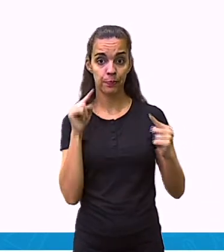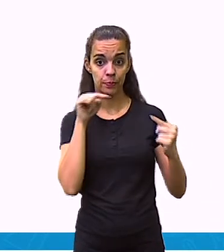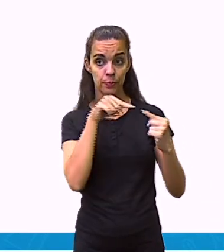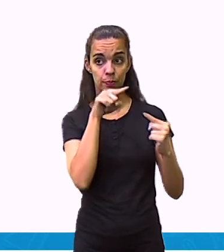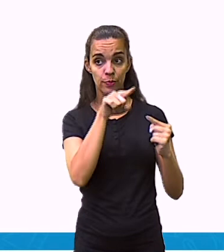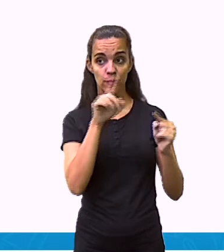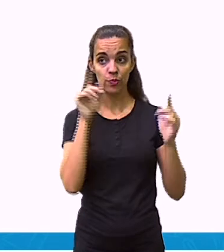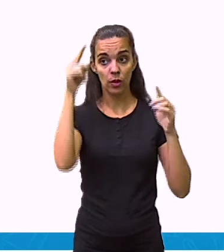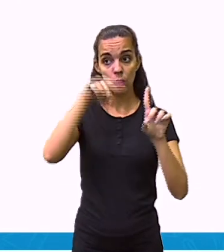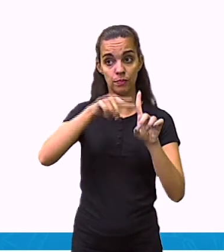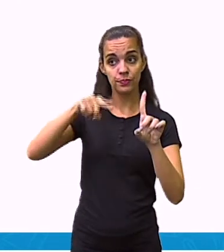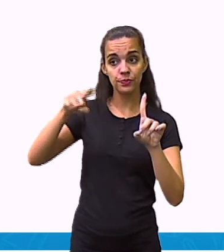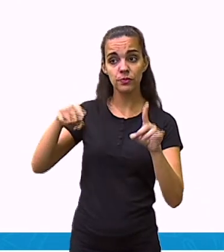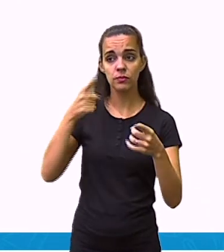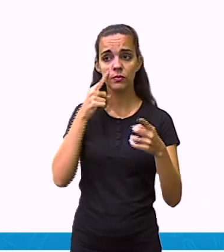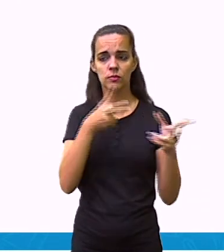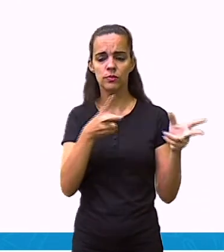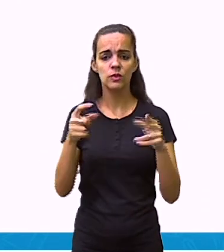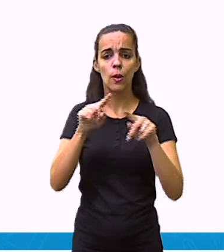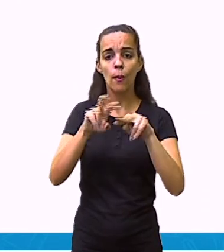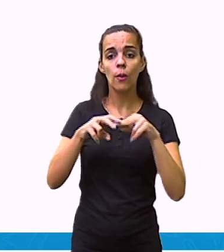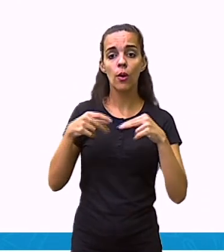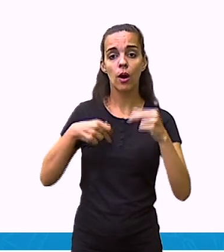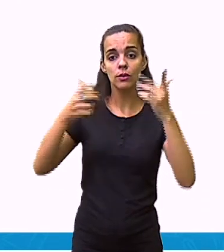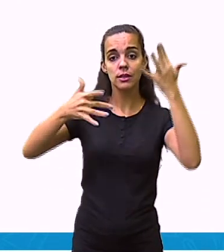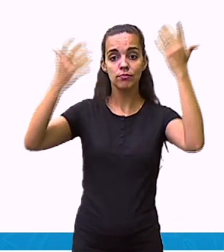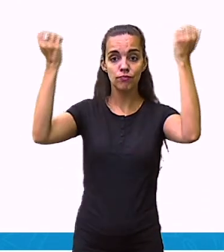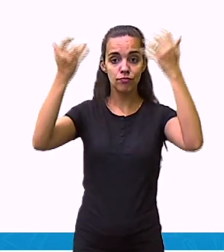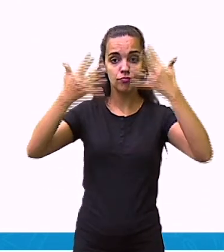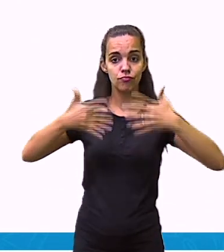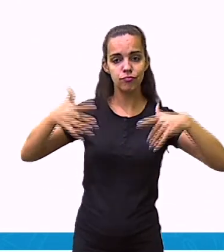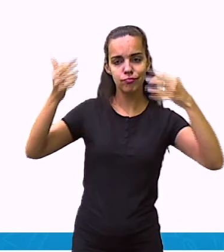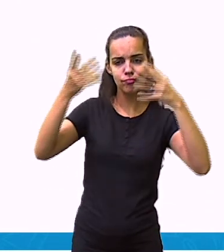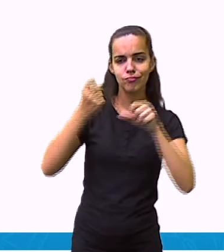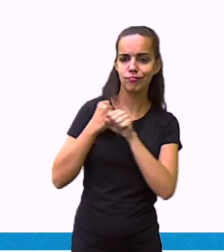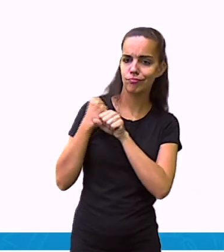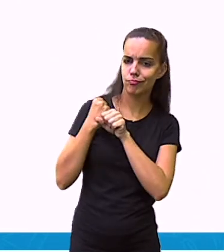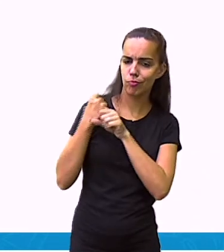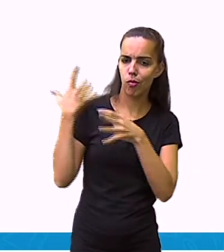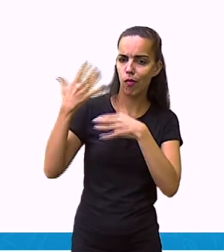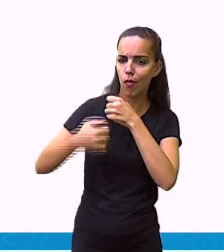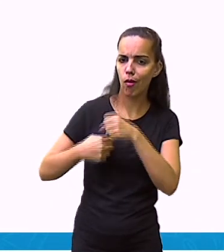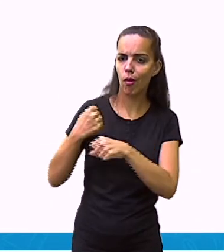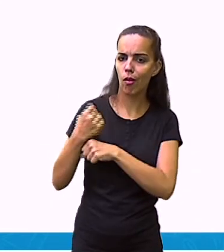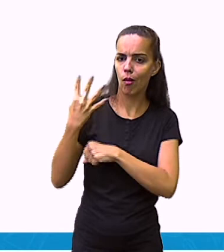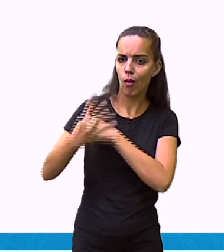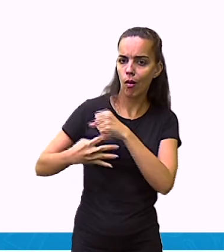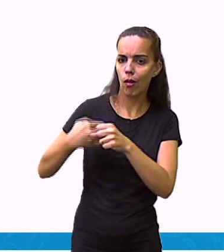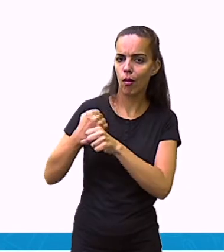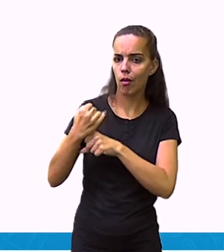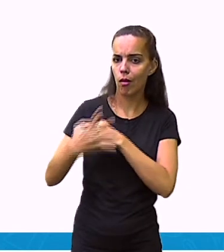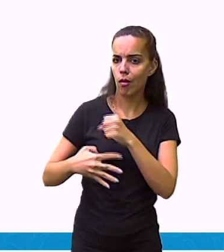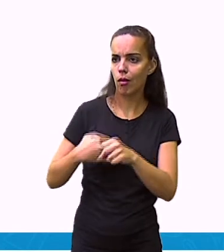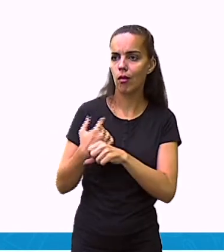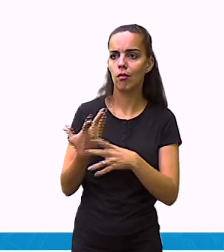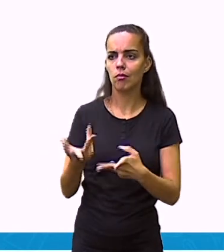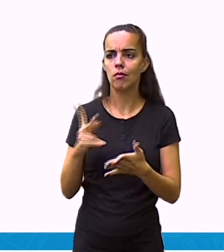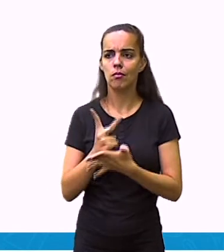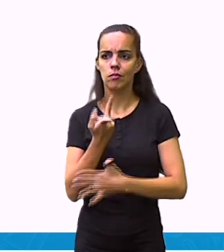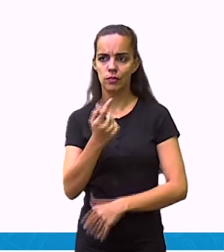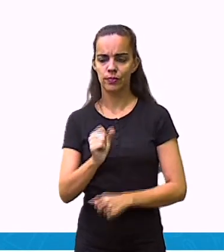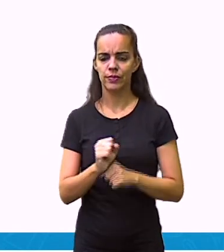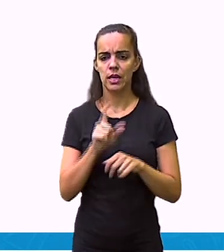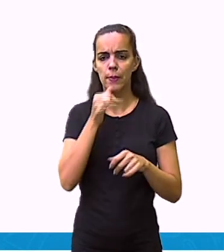irá depender também da estação do ano, da época do ano. Então teremos dias que são marcados por um período